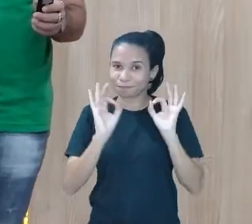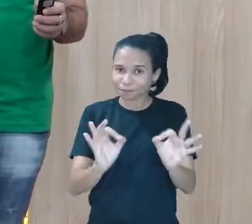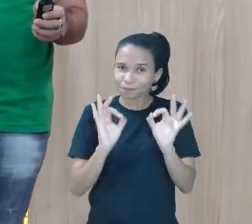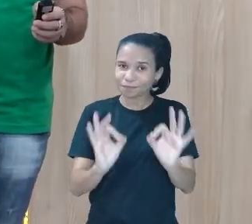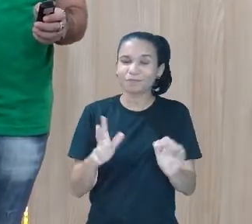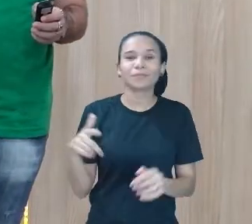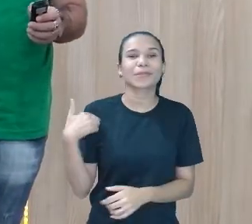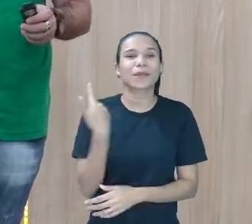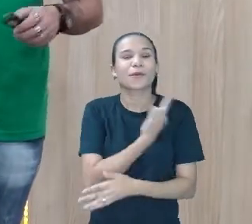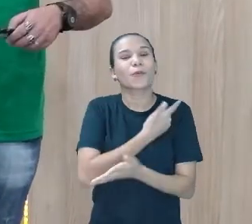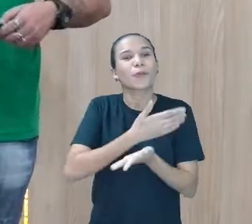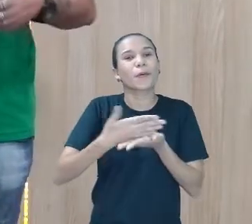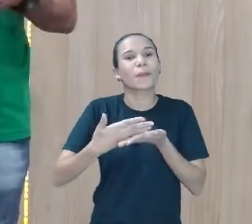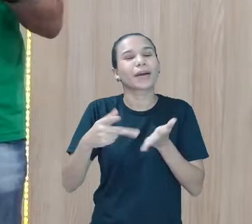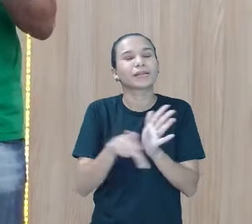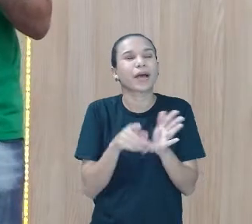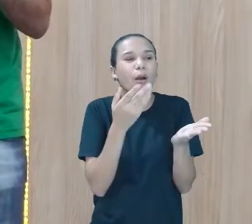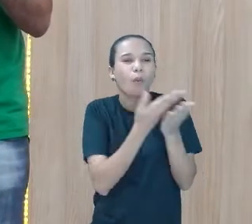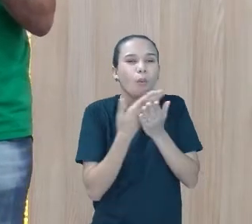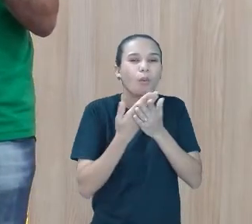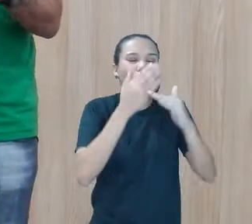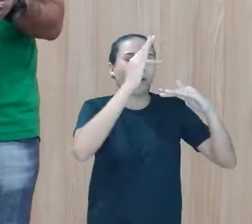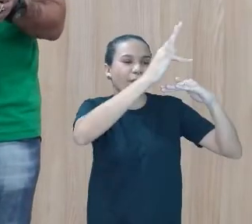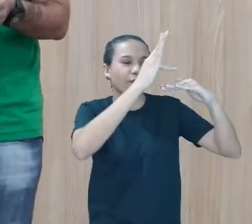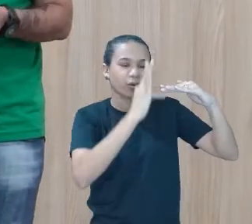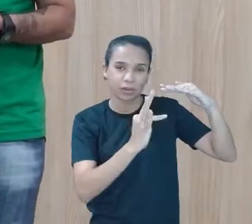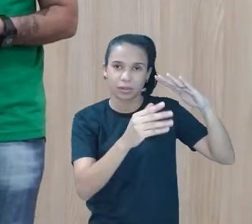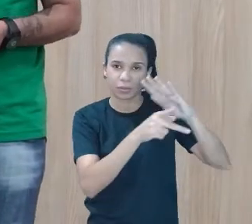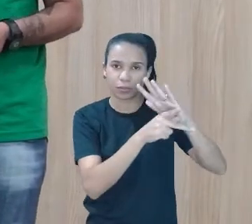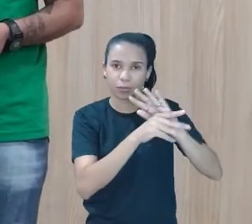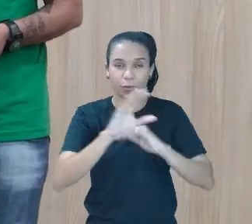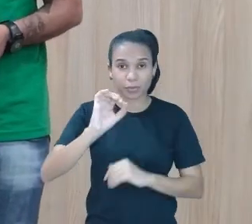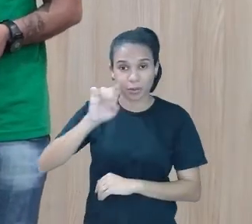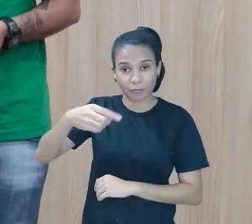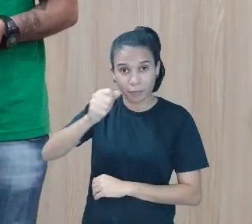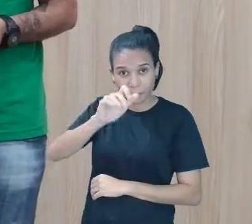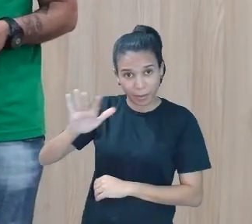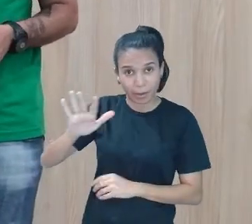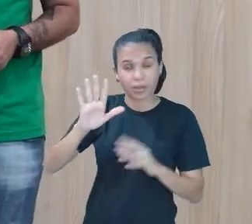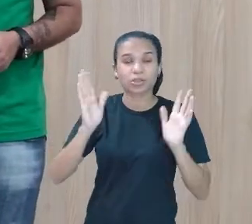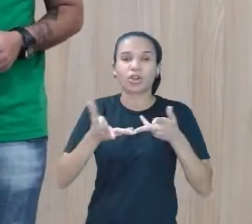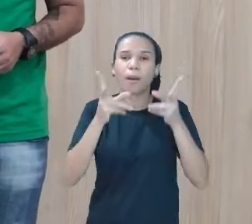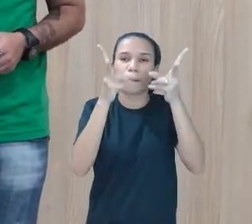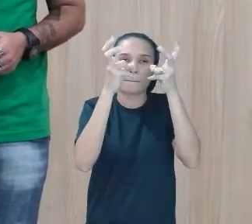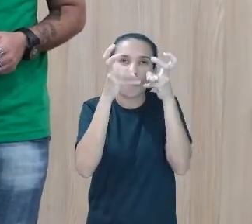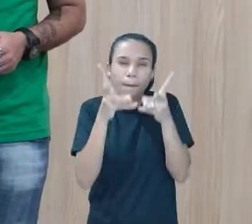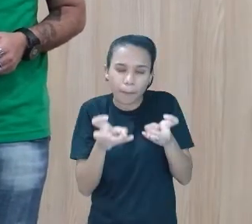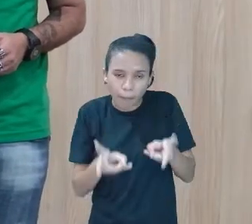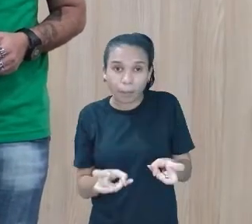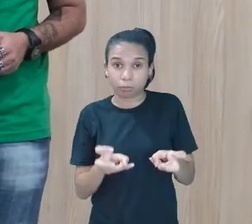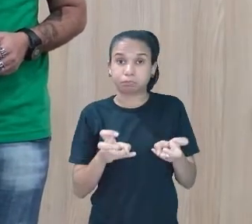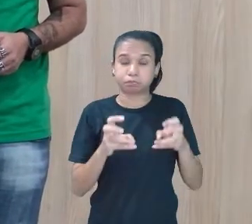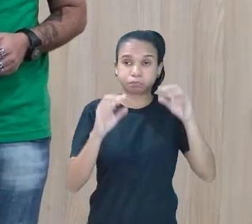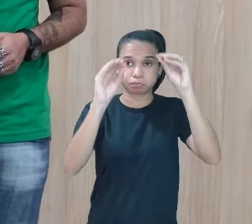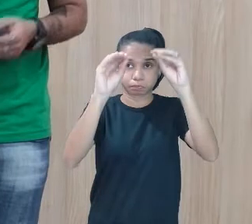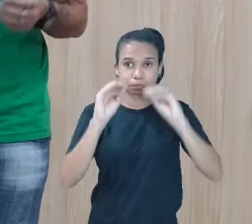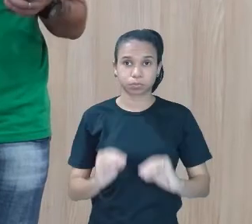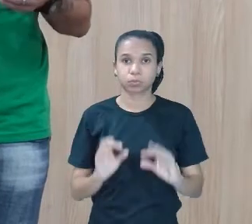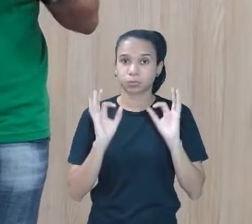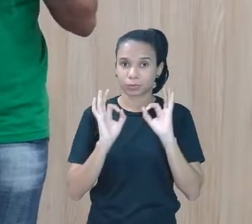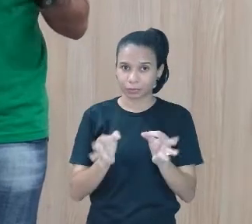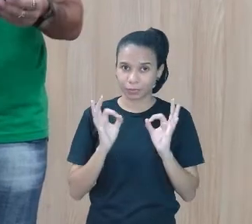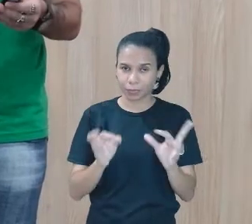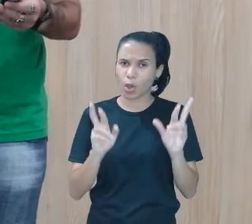Então, a gente começa logo com as frações estando na sua forma decimal e fazendo a identificação direta, tá